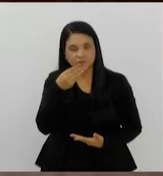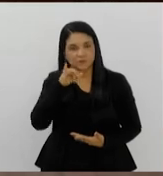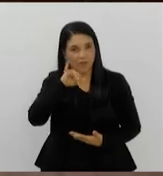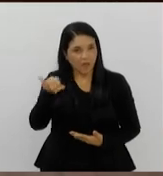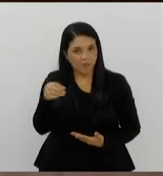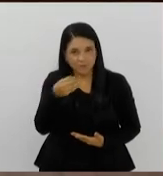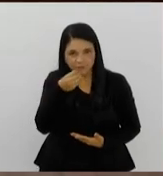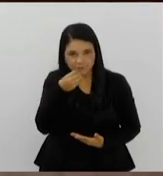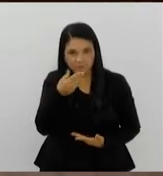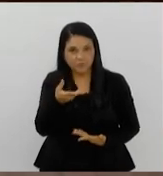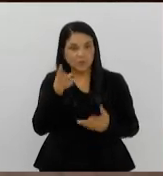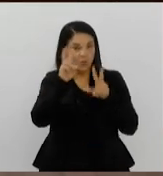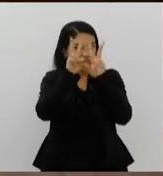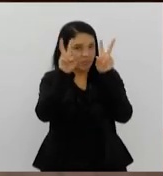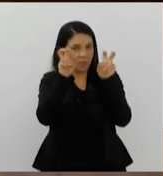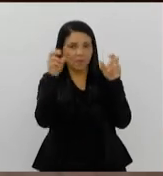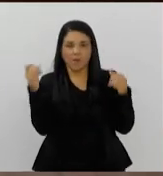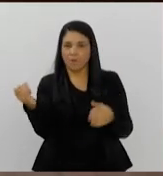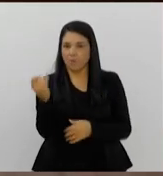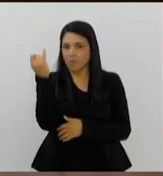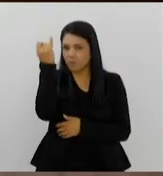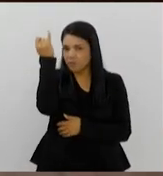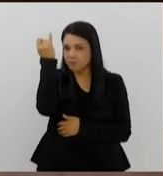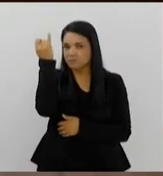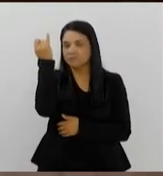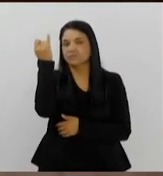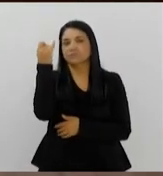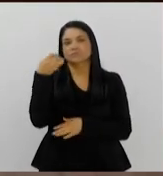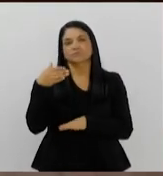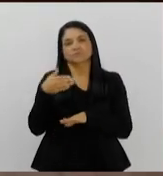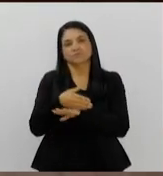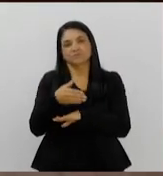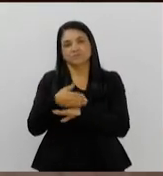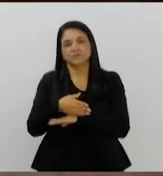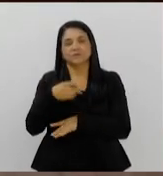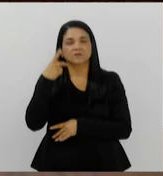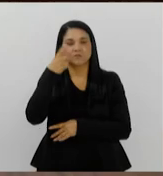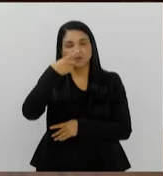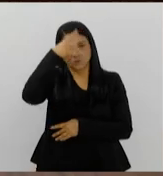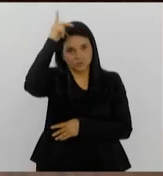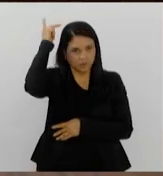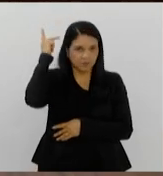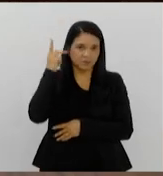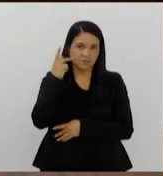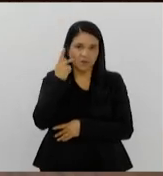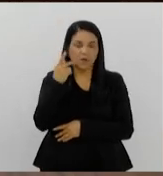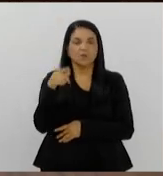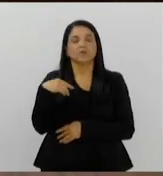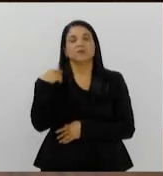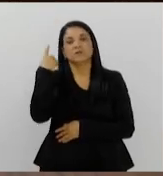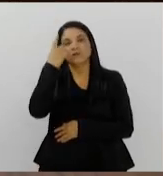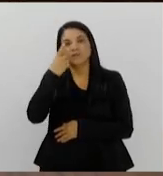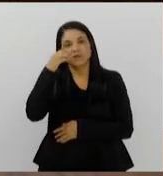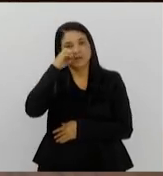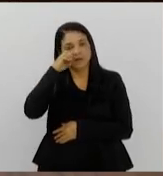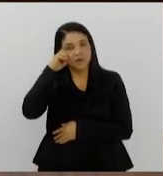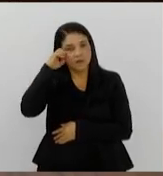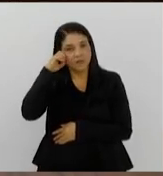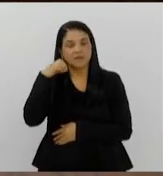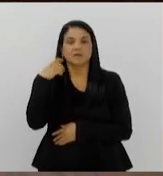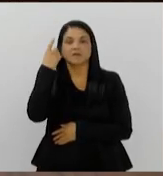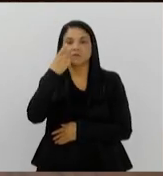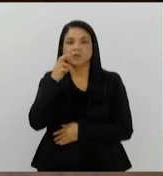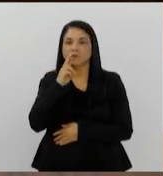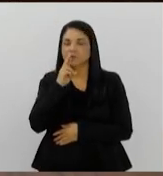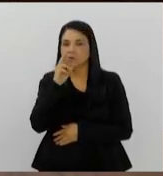tão importante, que estão presentes aqui deputado Luiz Paulo, deputada Élica, deputado Rodrigo